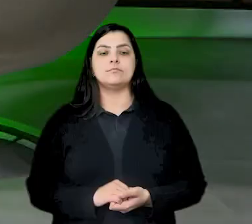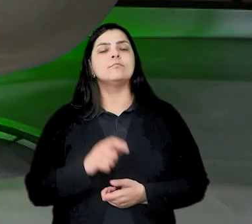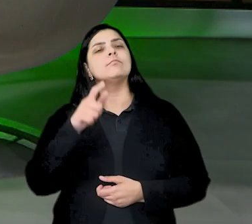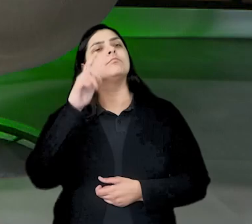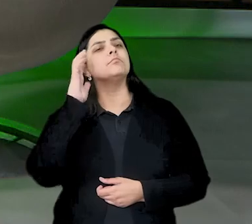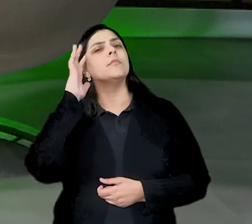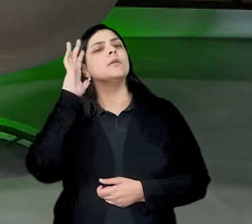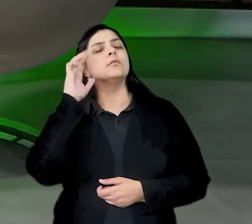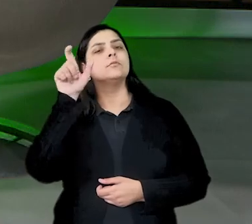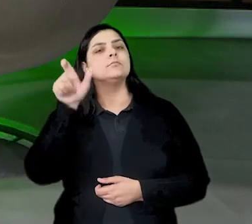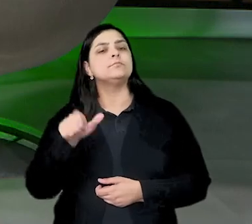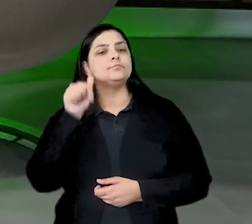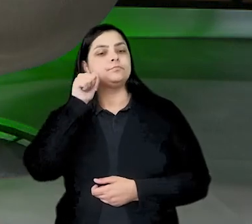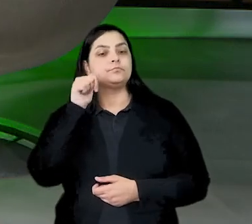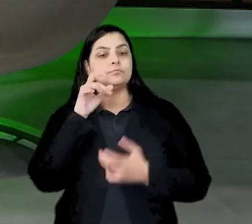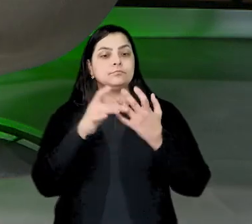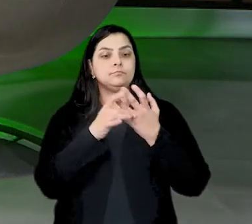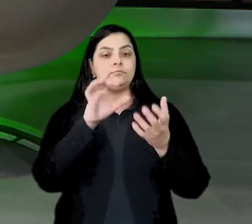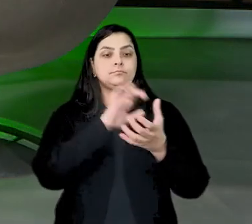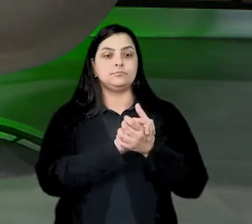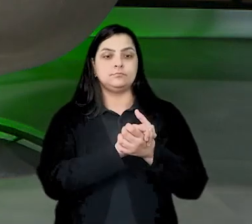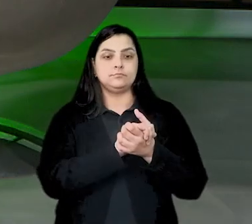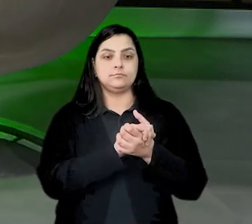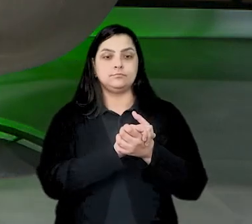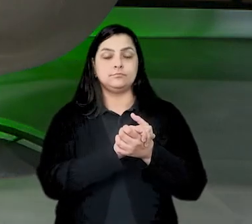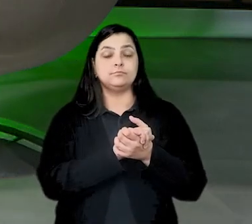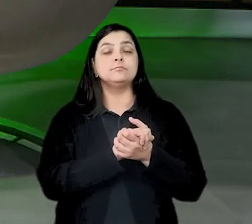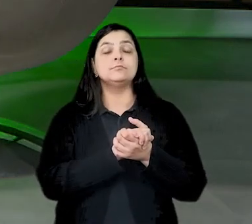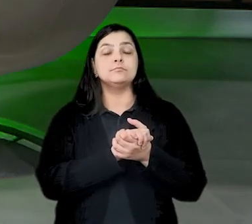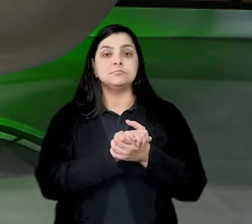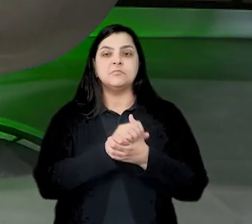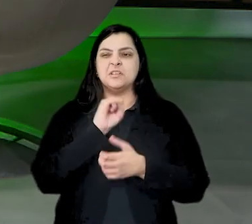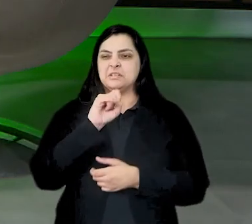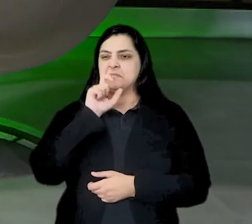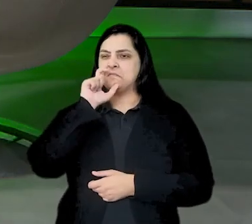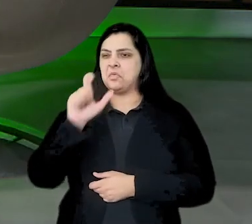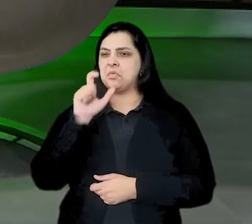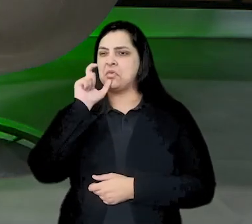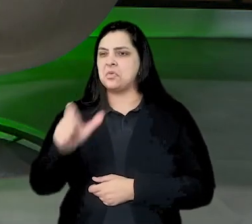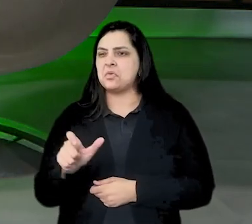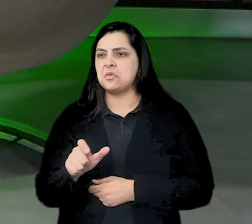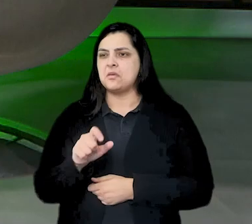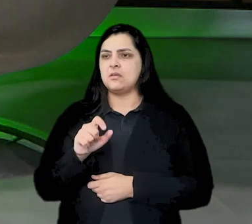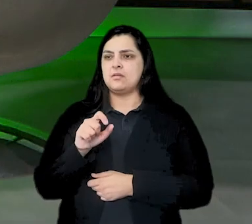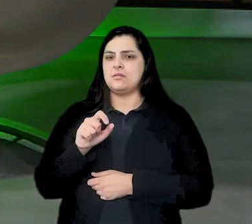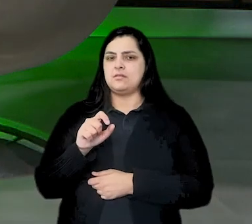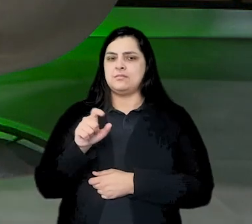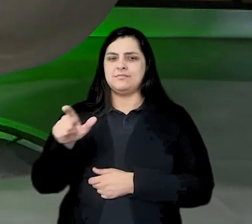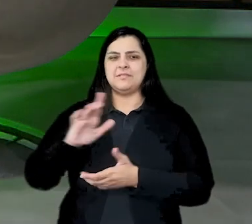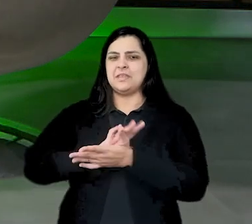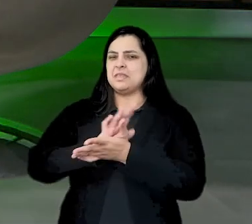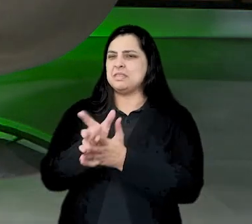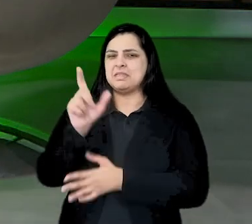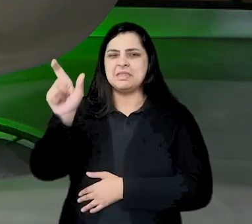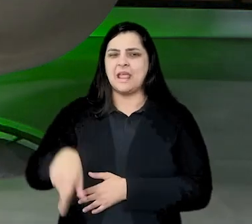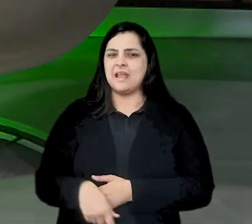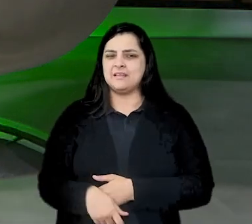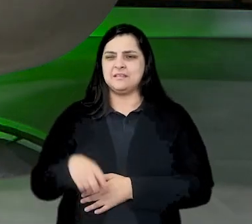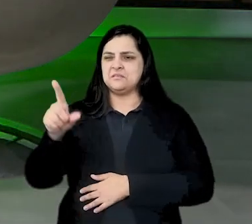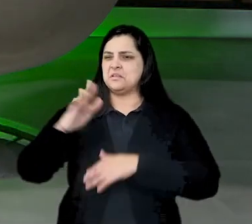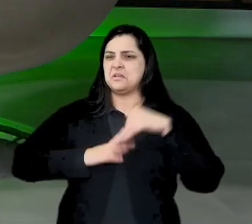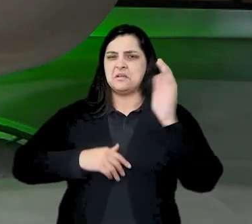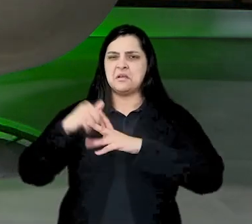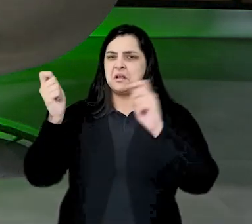E você imagina que essa mulher seja casada com um homem que a violenta moralmente, psicologicamente. Você não é nada, você